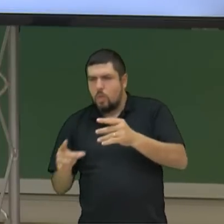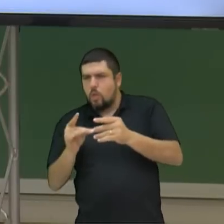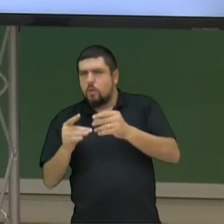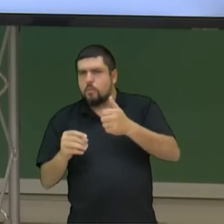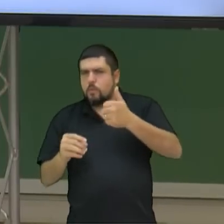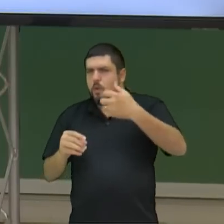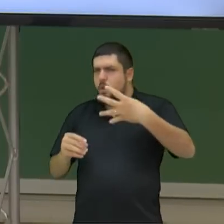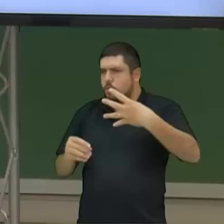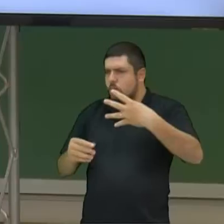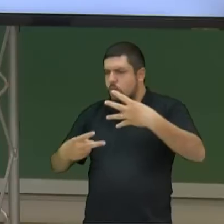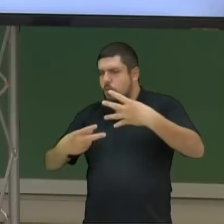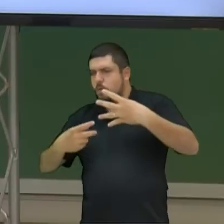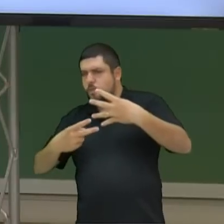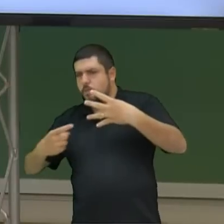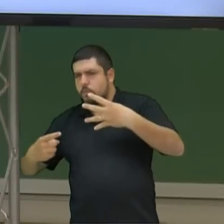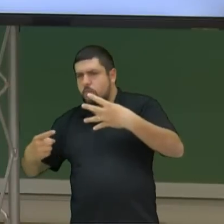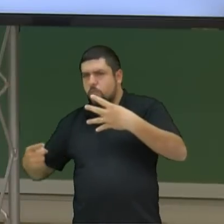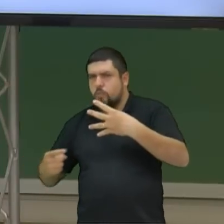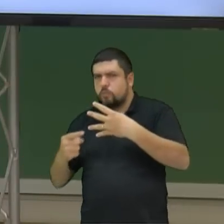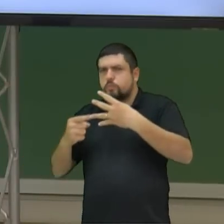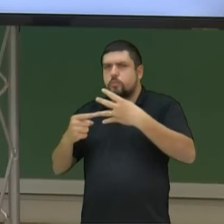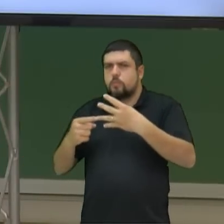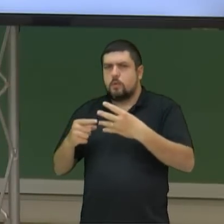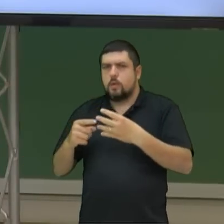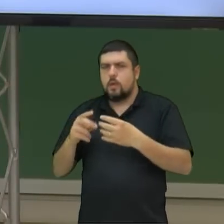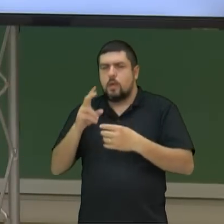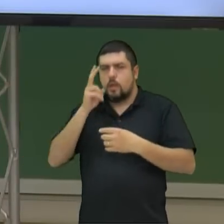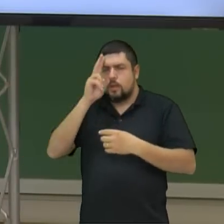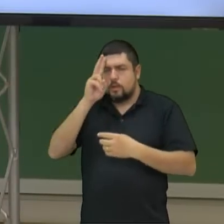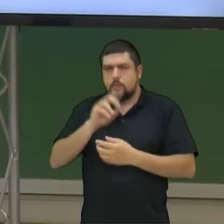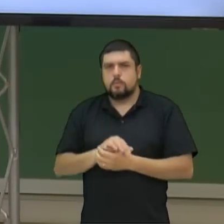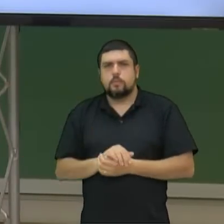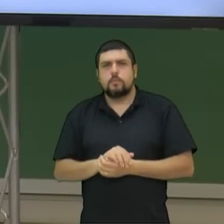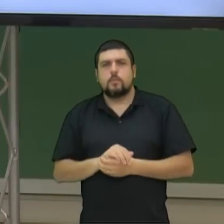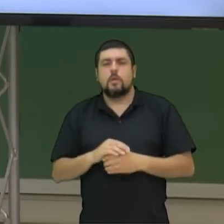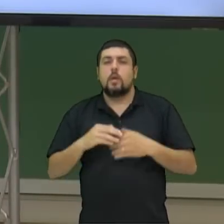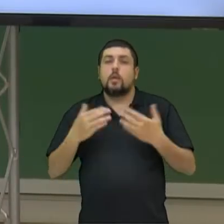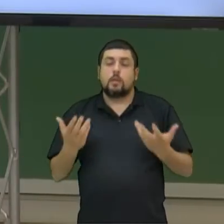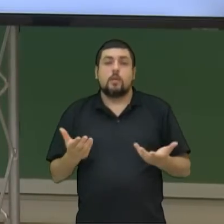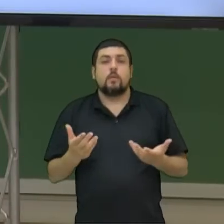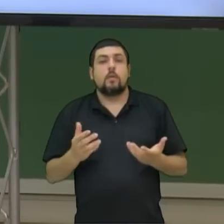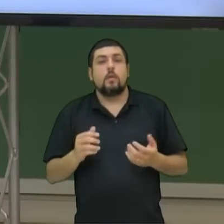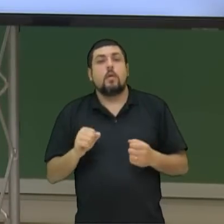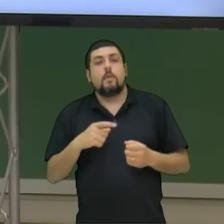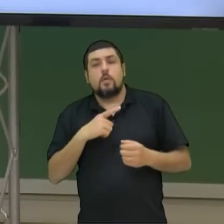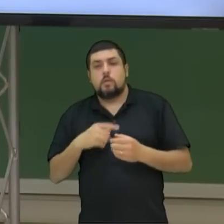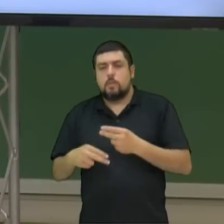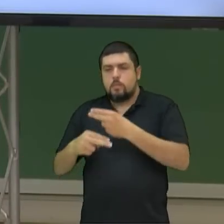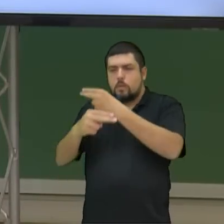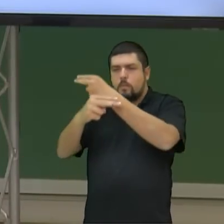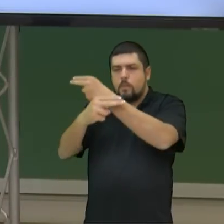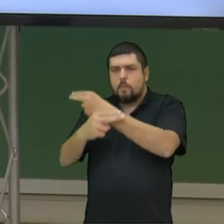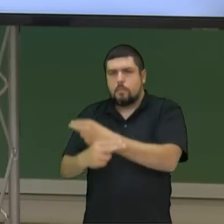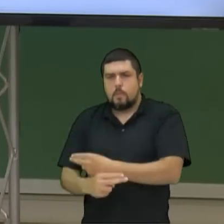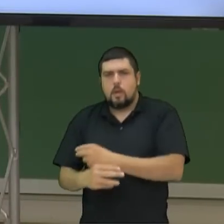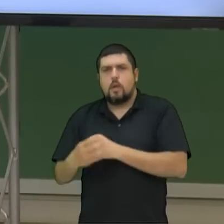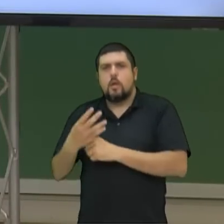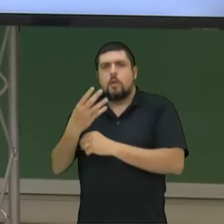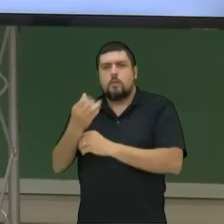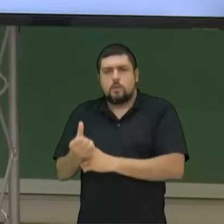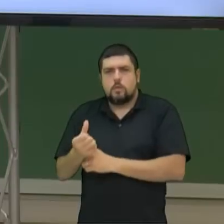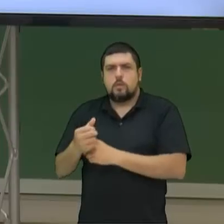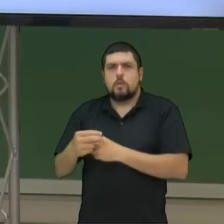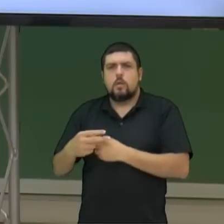chama isso de translocação robertsoniana? Então, pode ser, ó, ele vai ter 46 cromossomos, mas mesmo assim ele tem